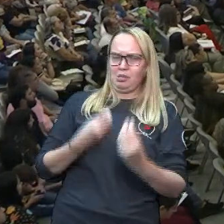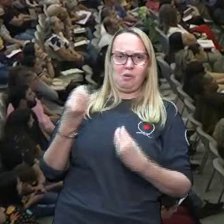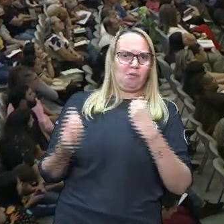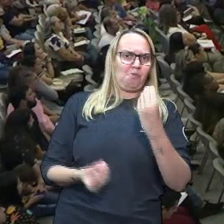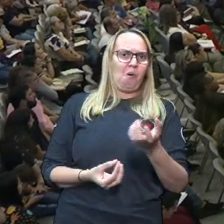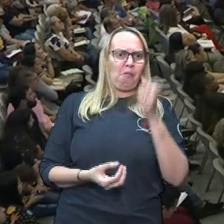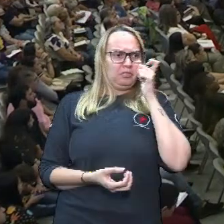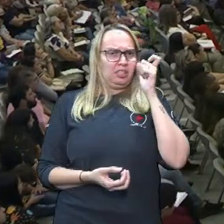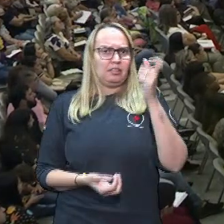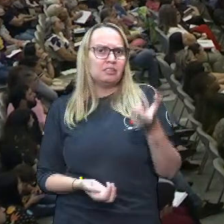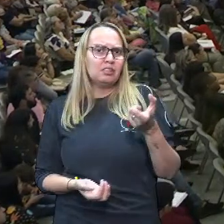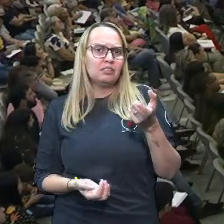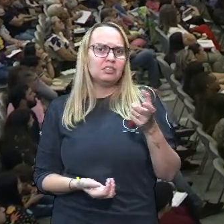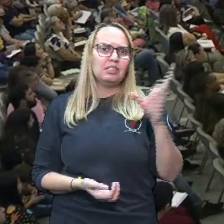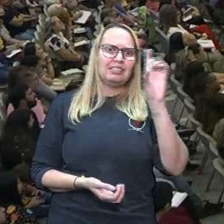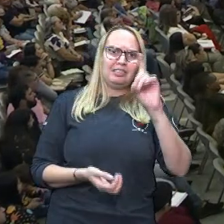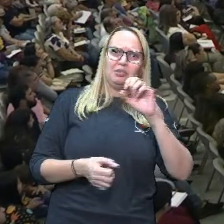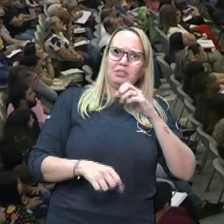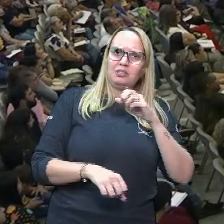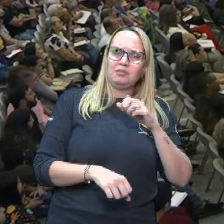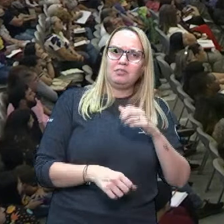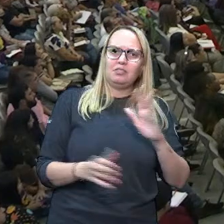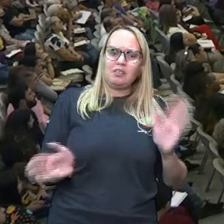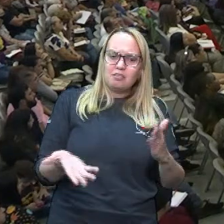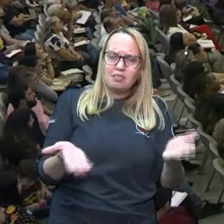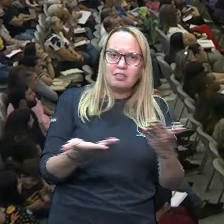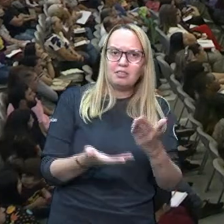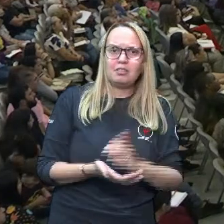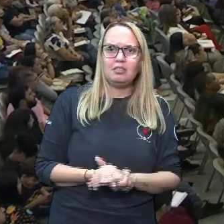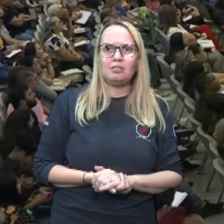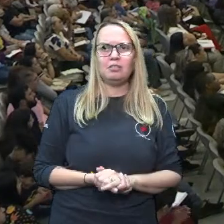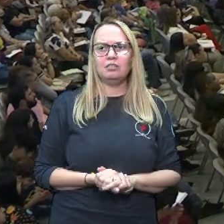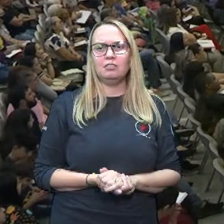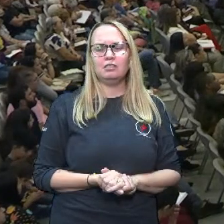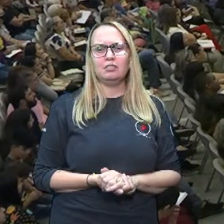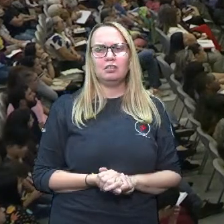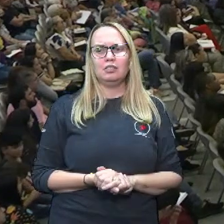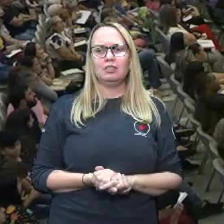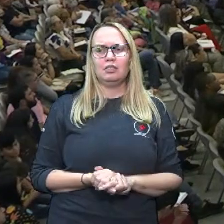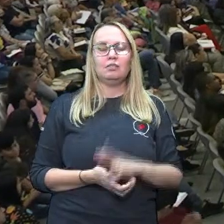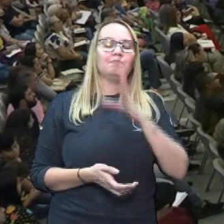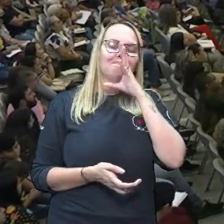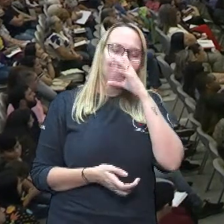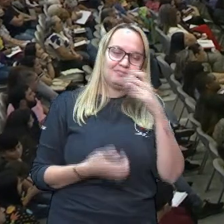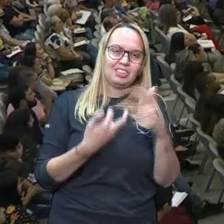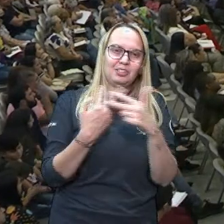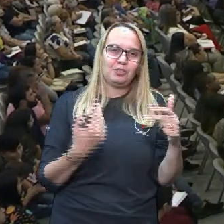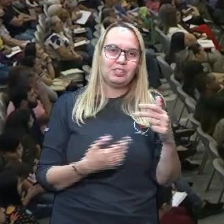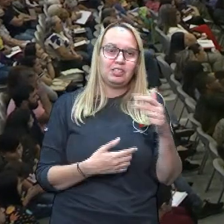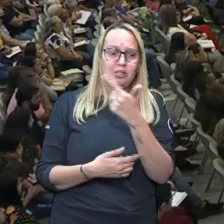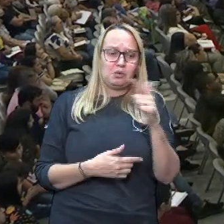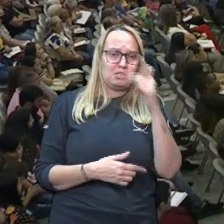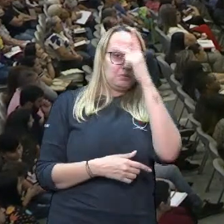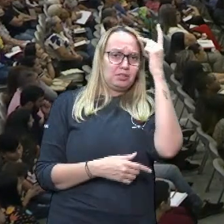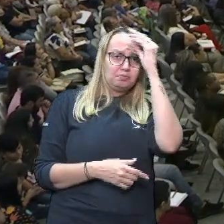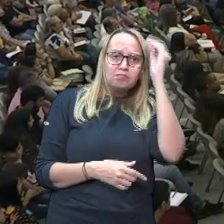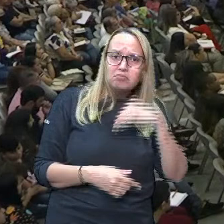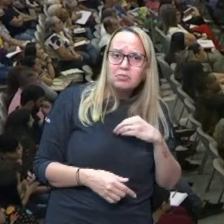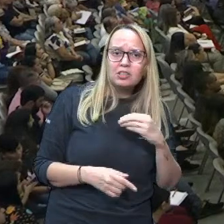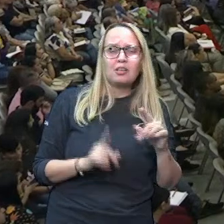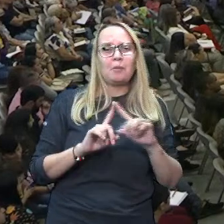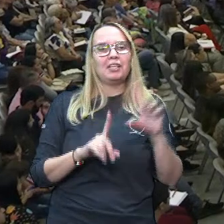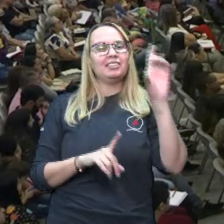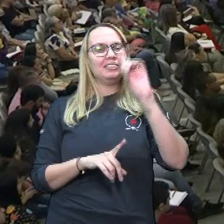muito interessante como Deus insiste em coisas que ninguém insistiria. É muito intrigante como Deus acredita em